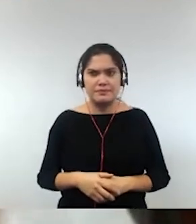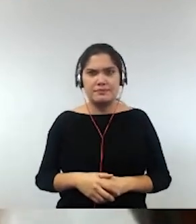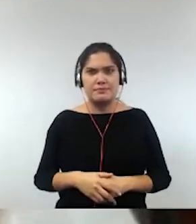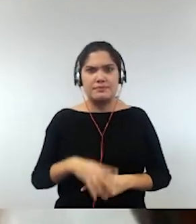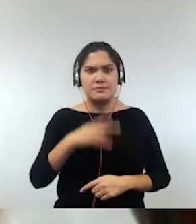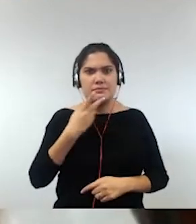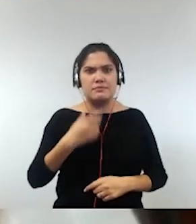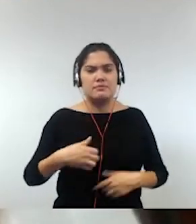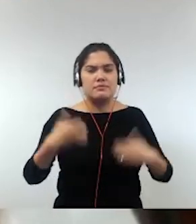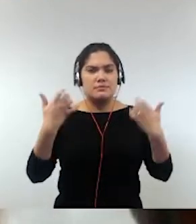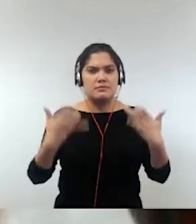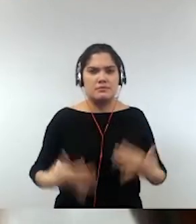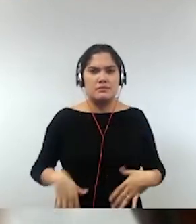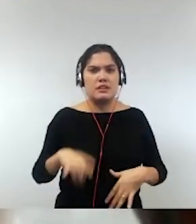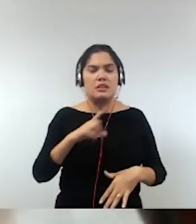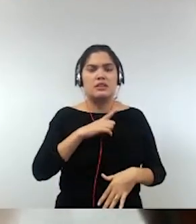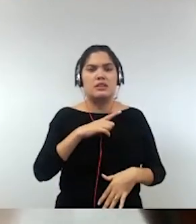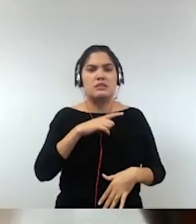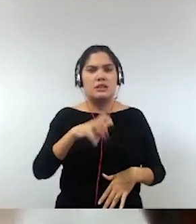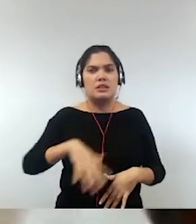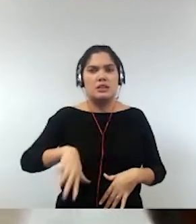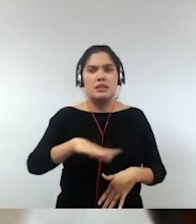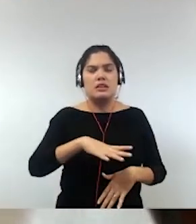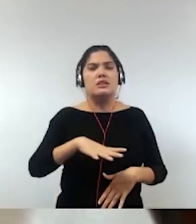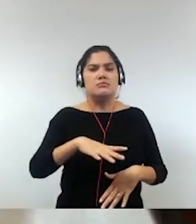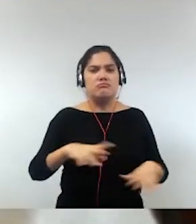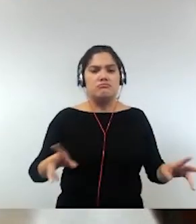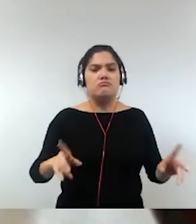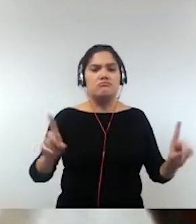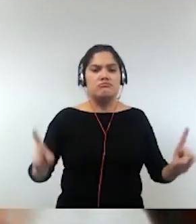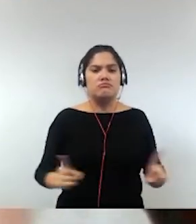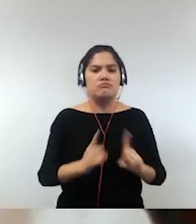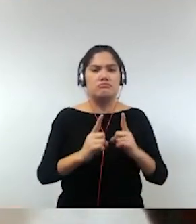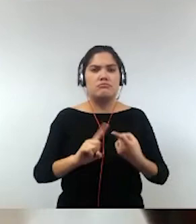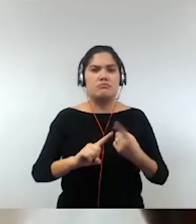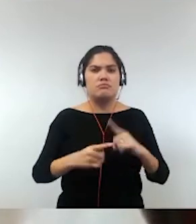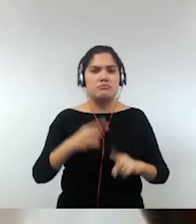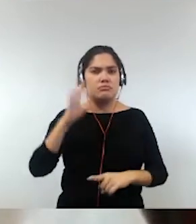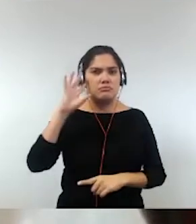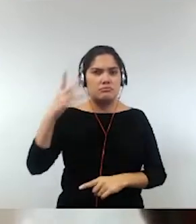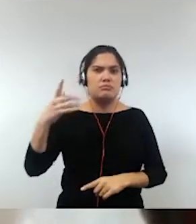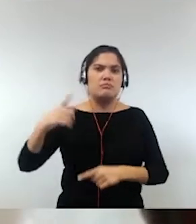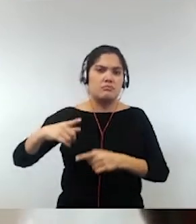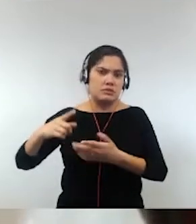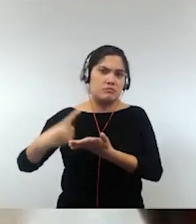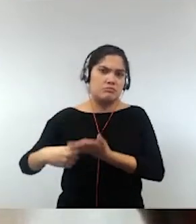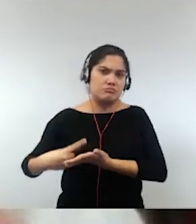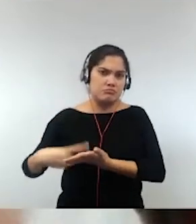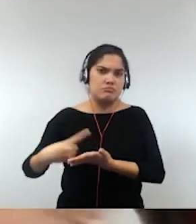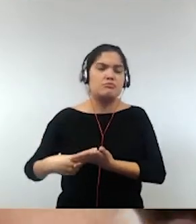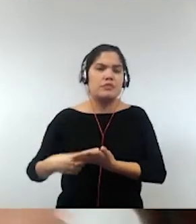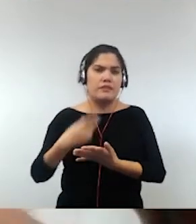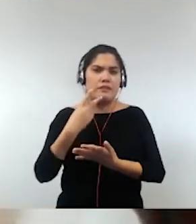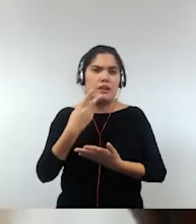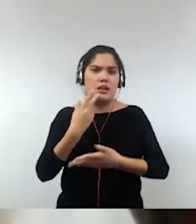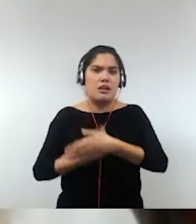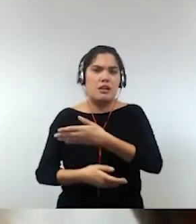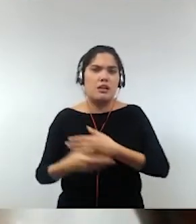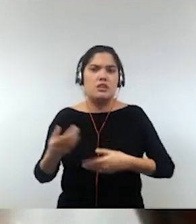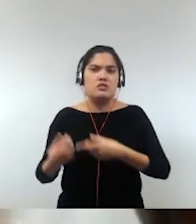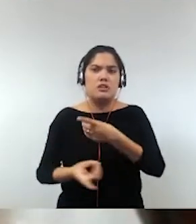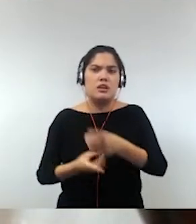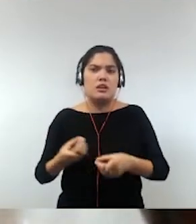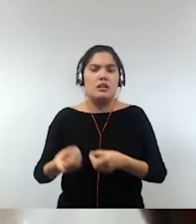sobre autocomposição nesse cenário, então, seria falar sobre o restabelecimento do diálogo nas diversas facetas